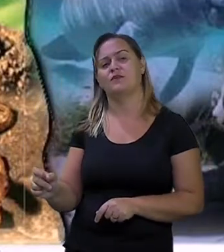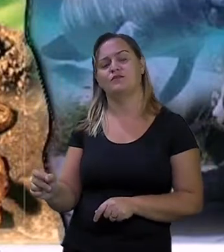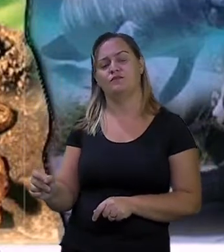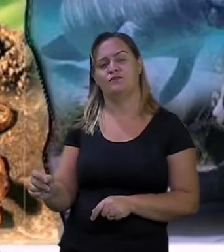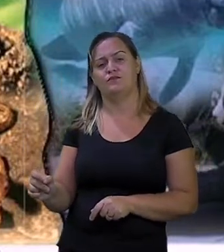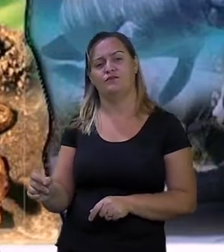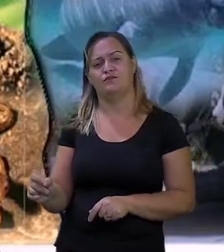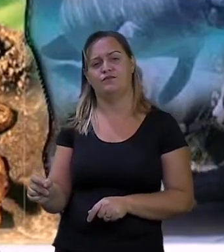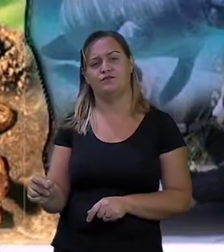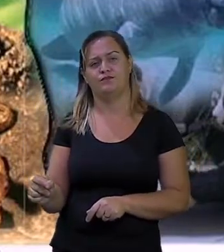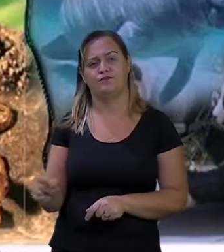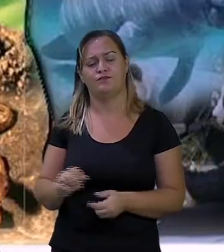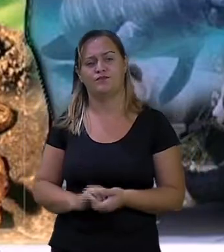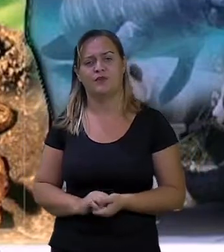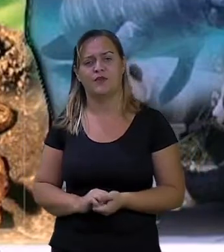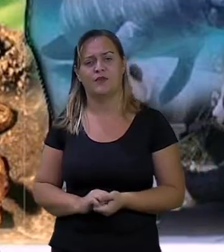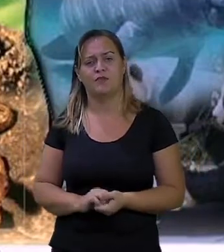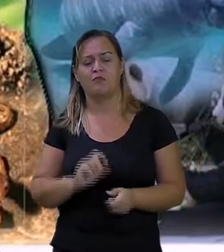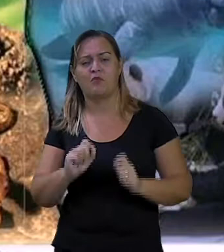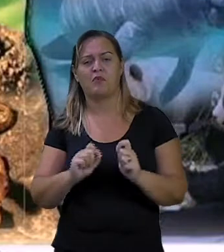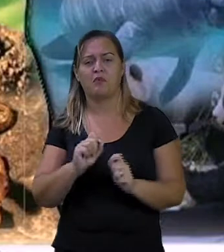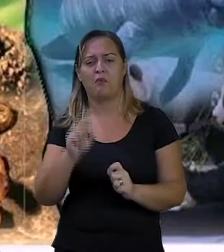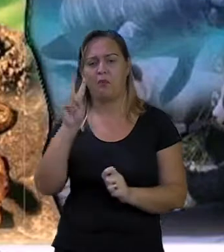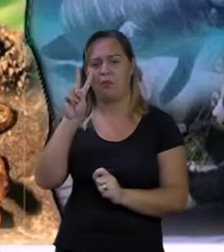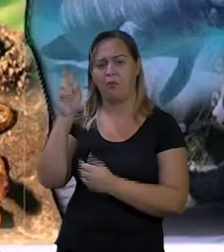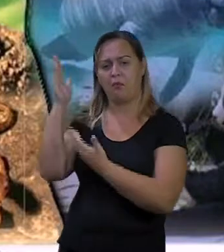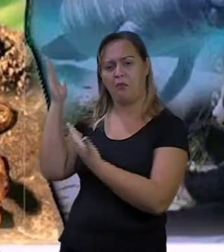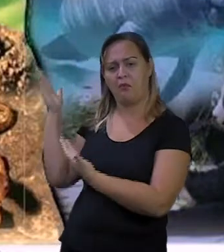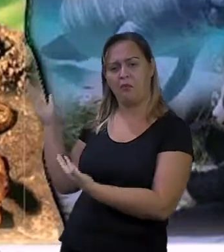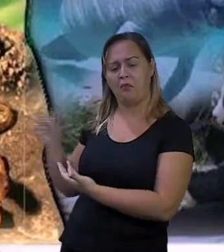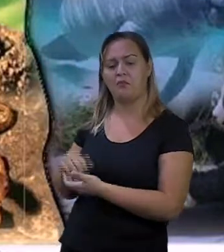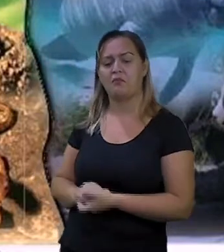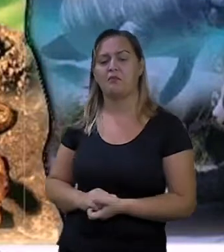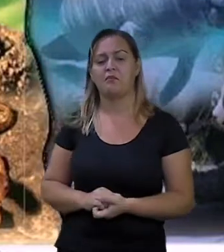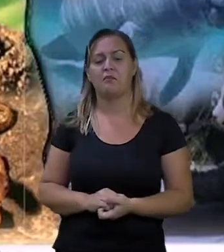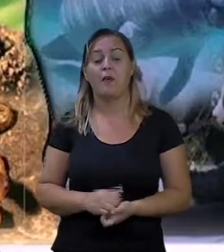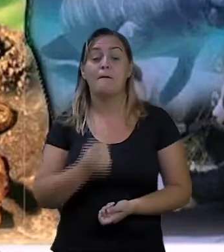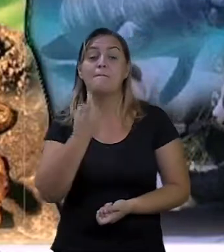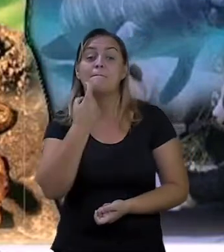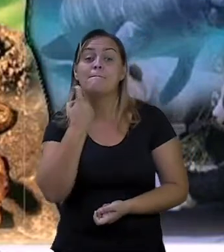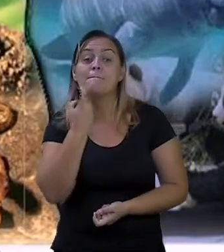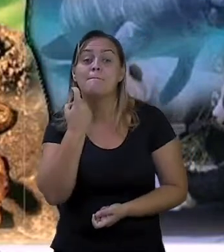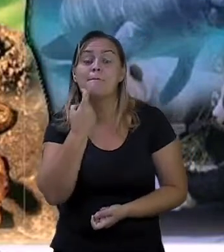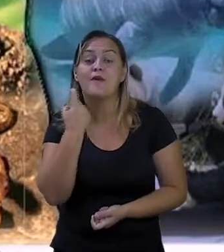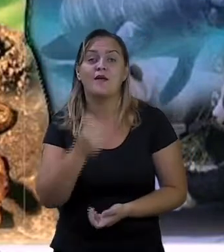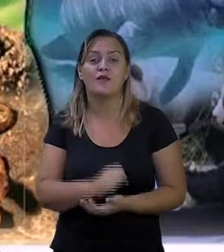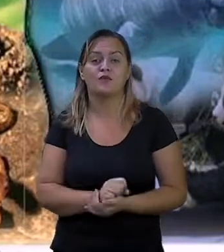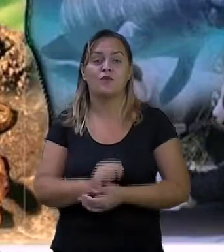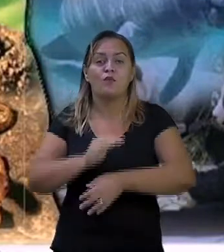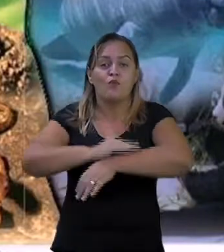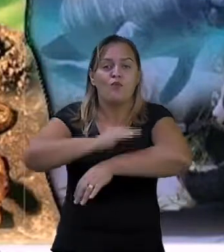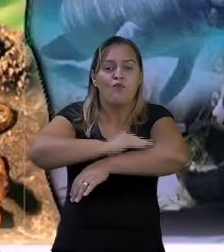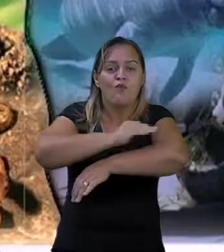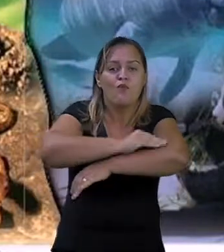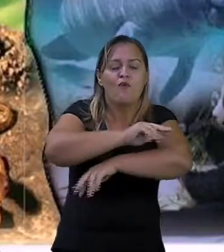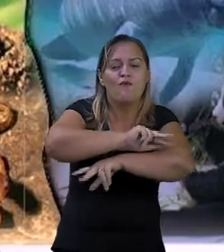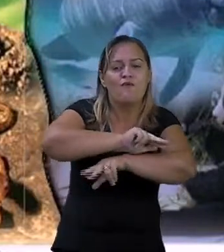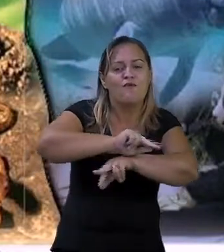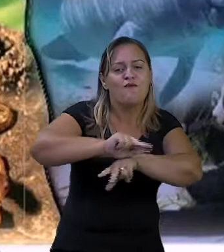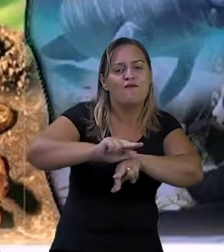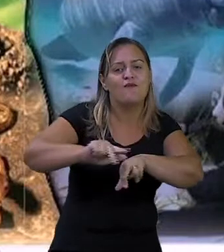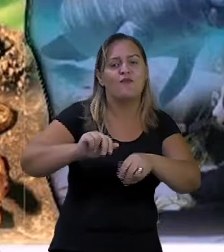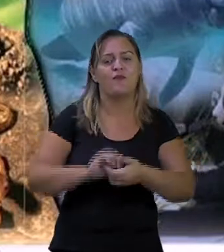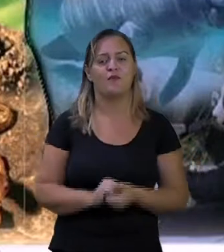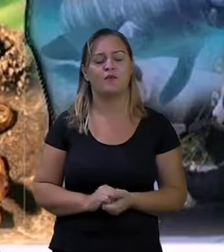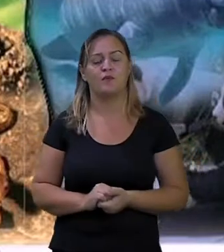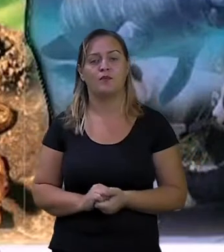estruturação. São os peixes, os anfíbios, os répteis, as aves e os mamíferos. Olha a gente inserido